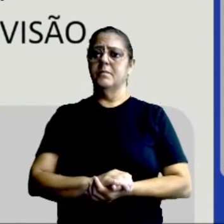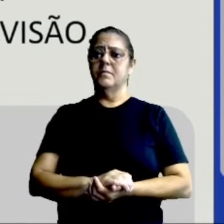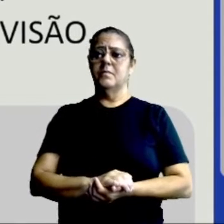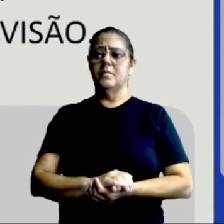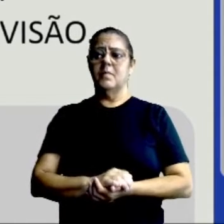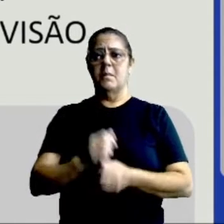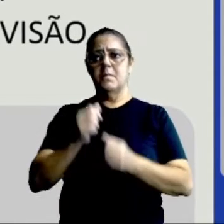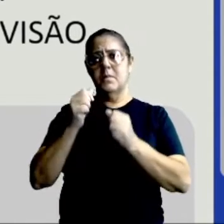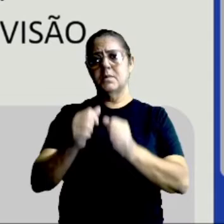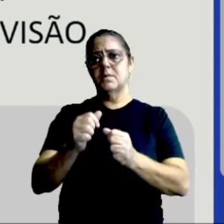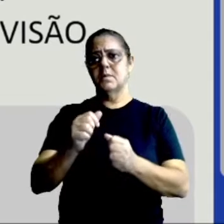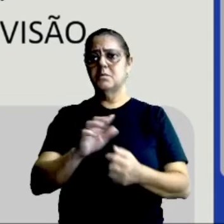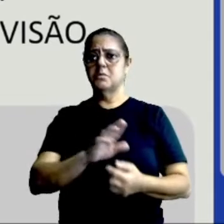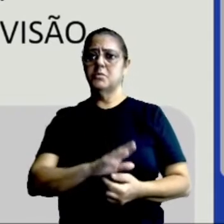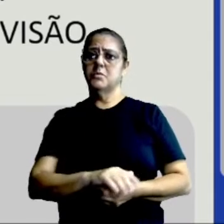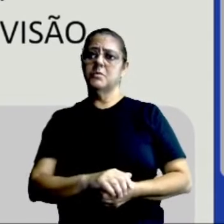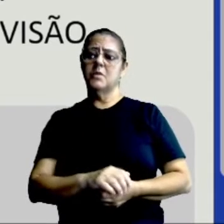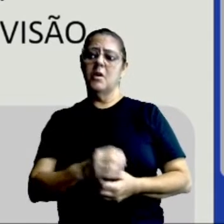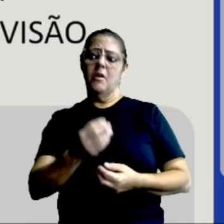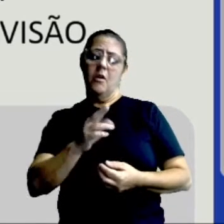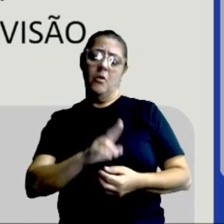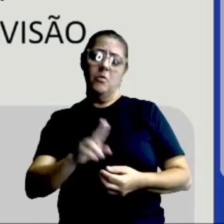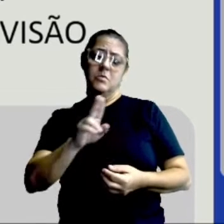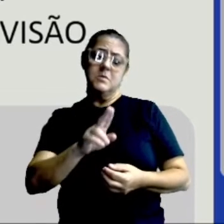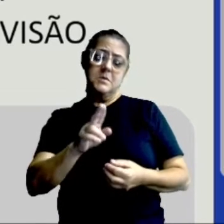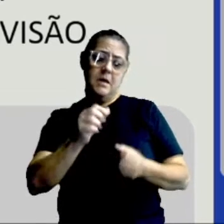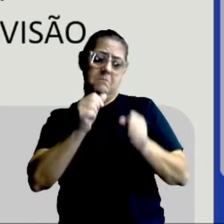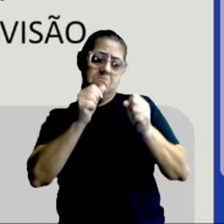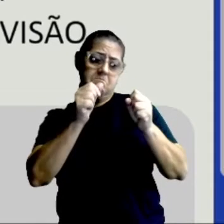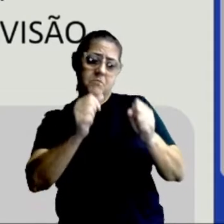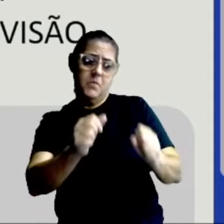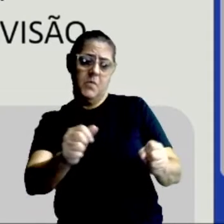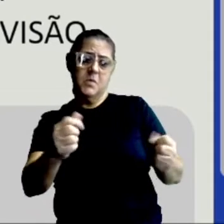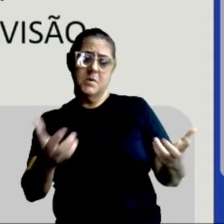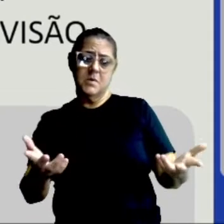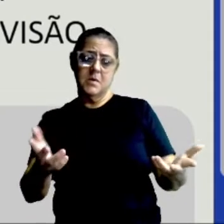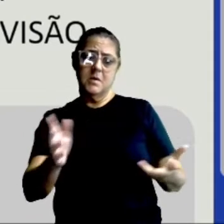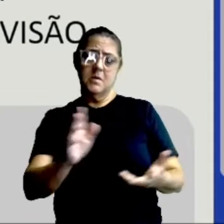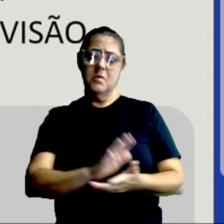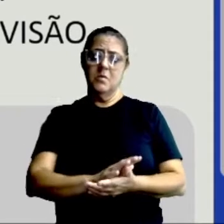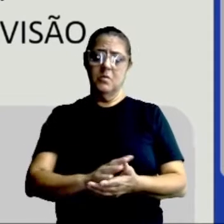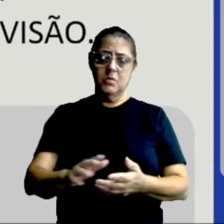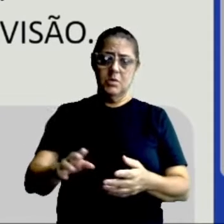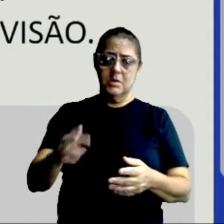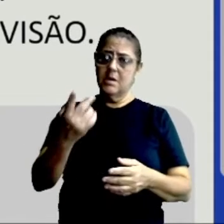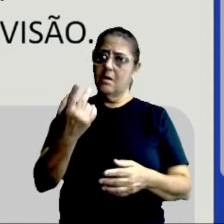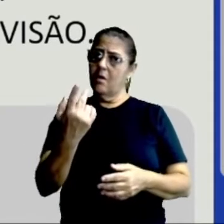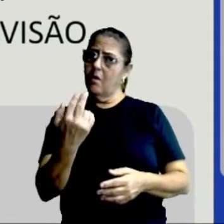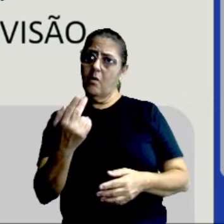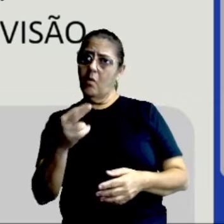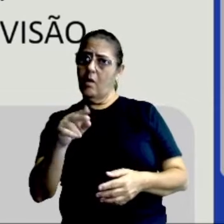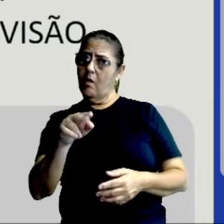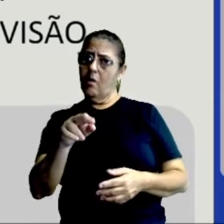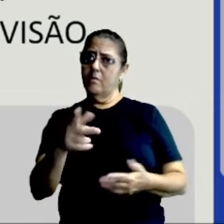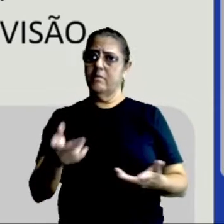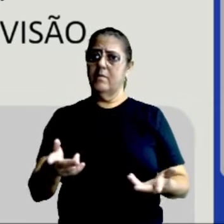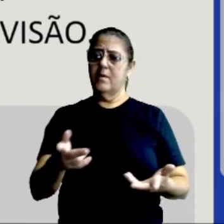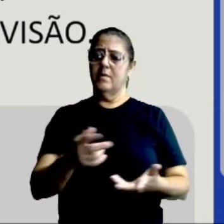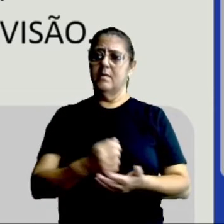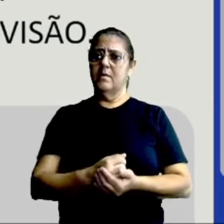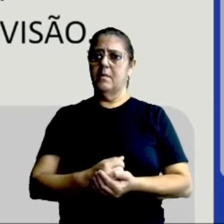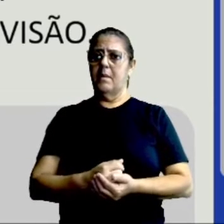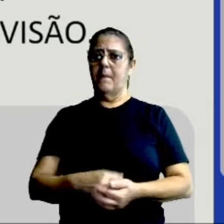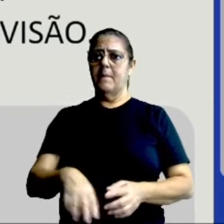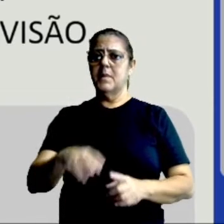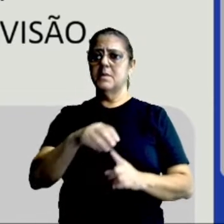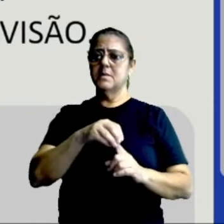tem com operações, como é que a gente pode trazer isso daqui tendo igualdade, tá?